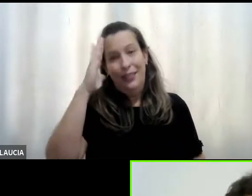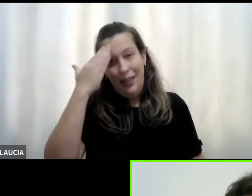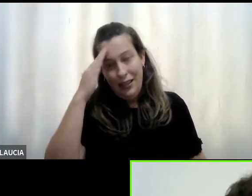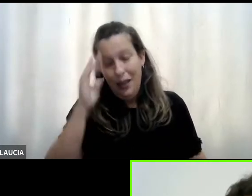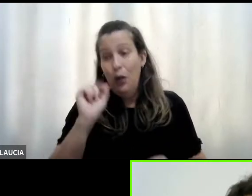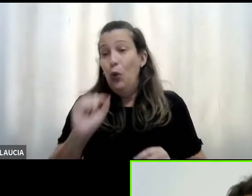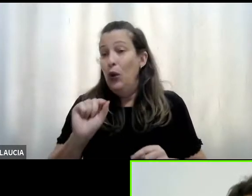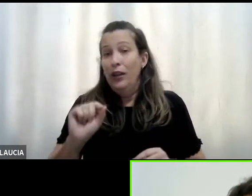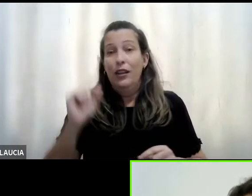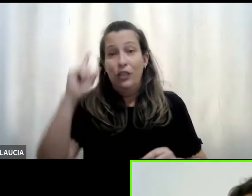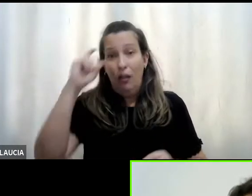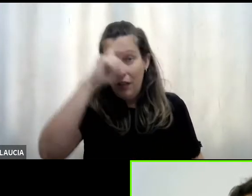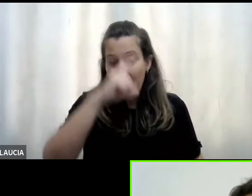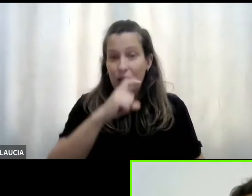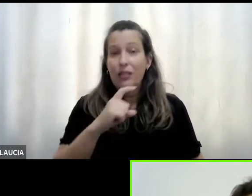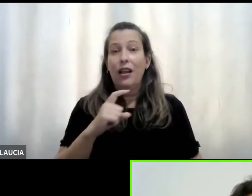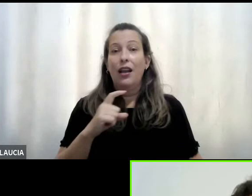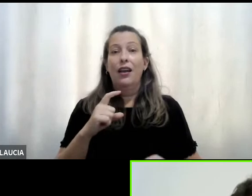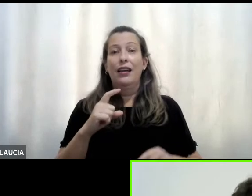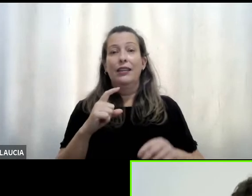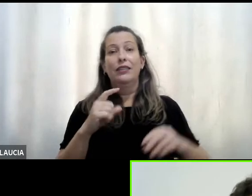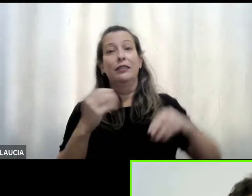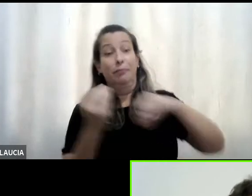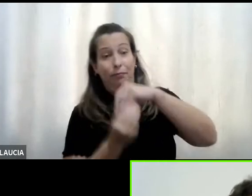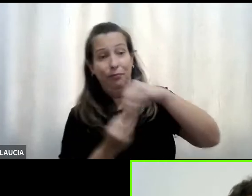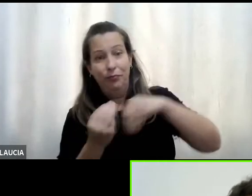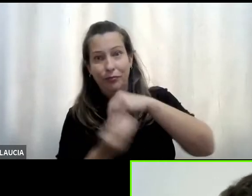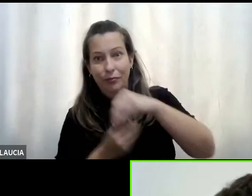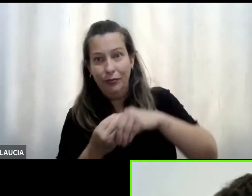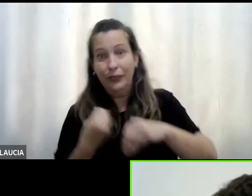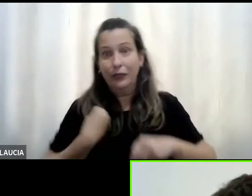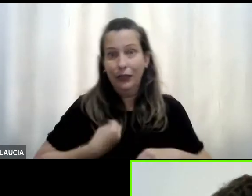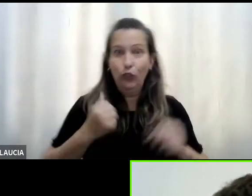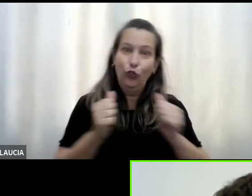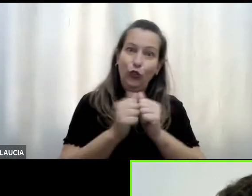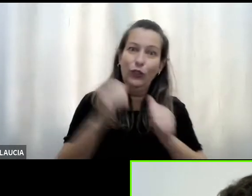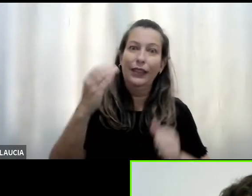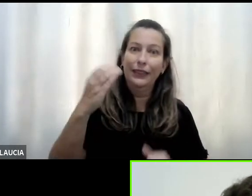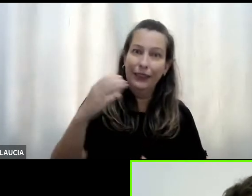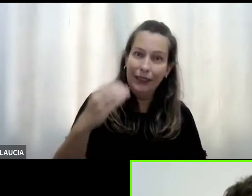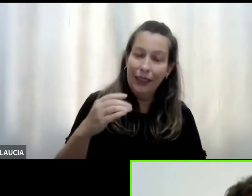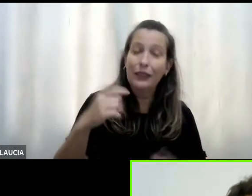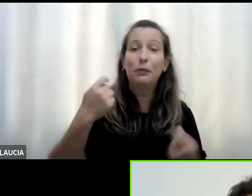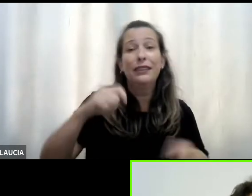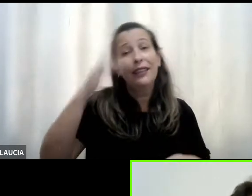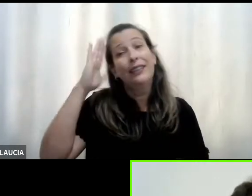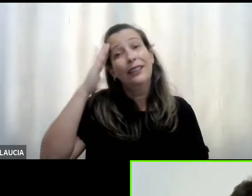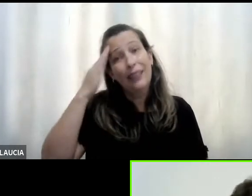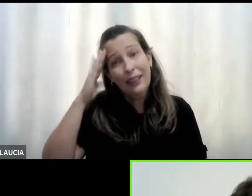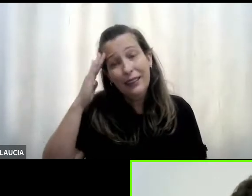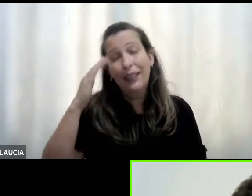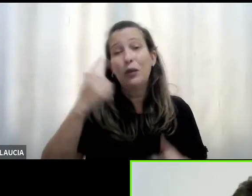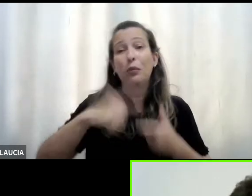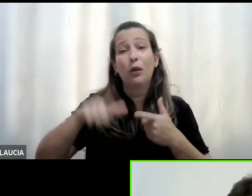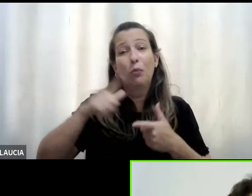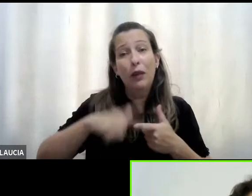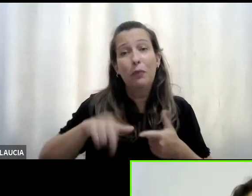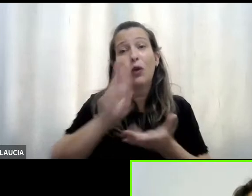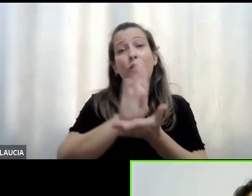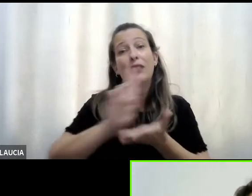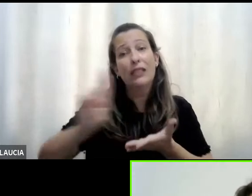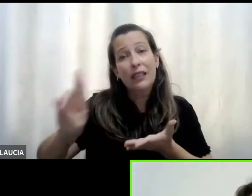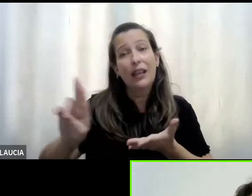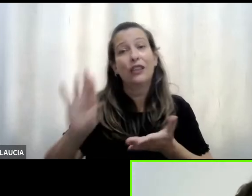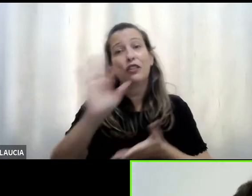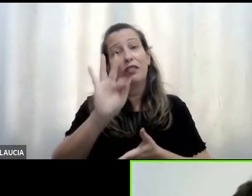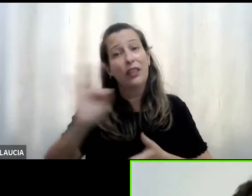dificuldade, por exemplo, em mensurar a participação da deficiência, é preciso entender a situação que as universidades federais estão vivendo, que as universidades estaduais estão vivendo,